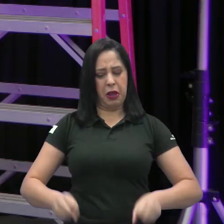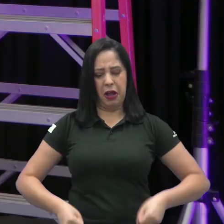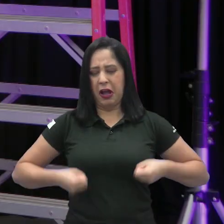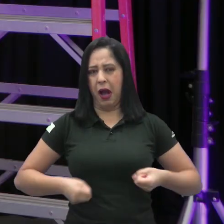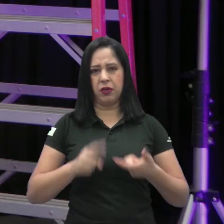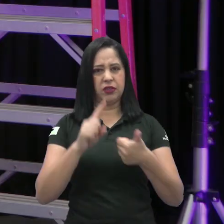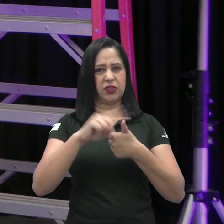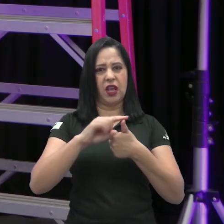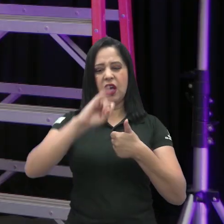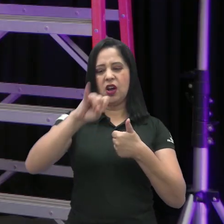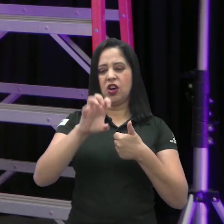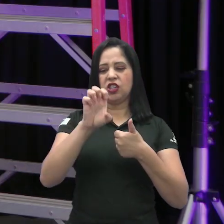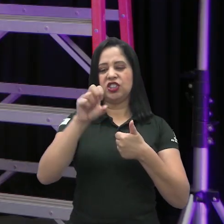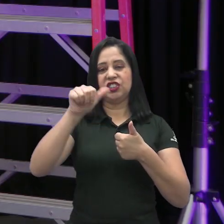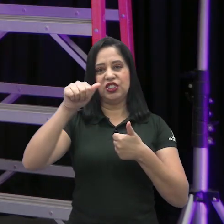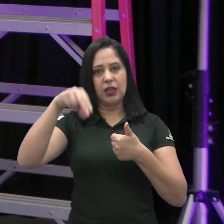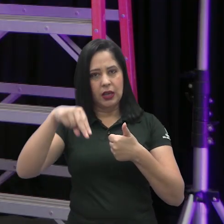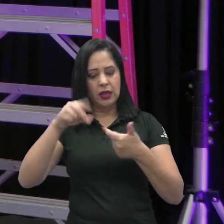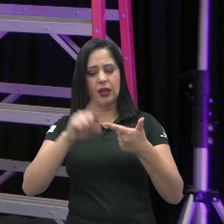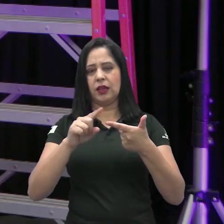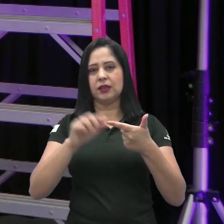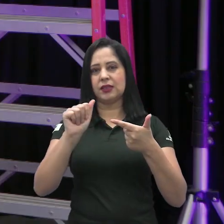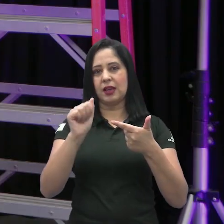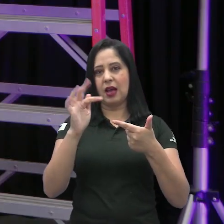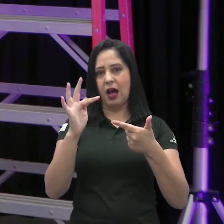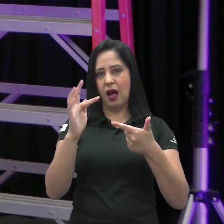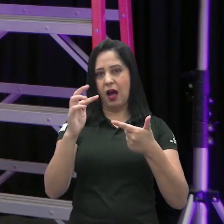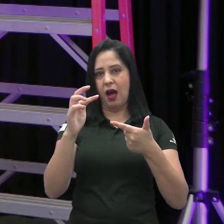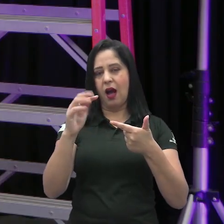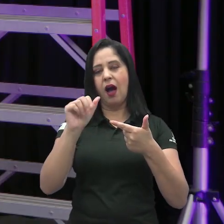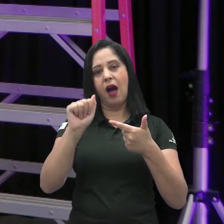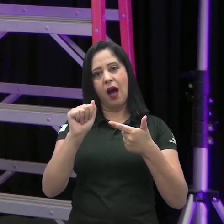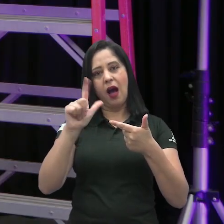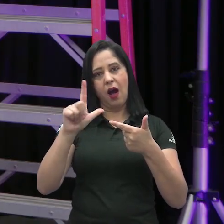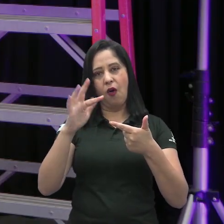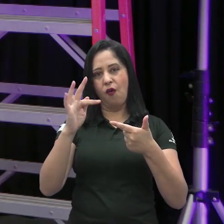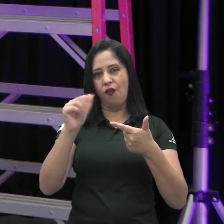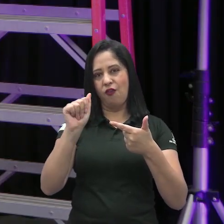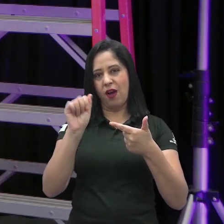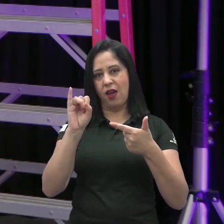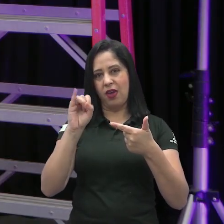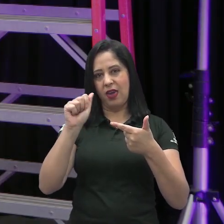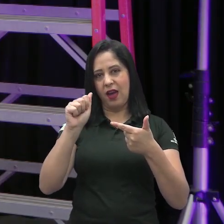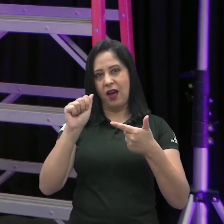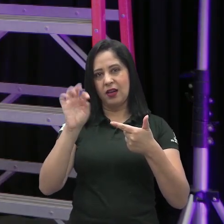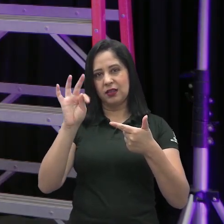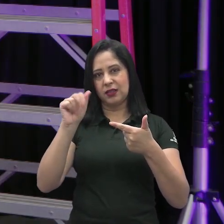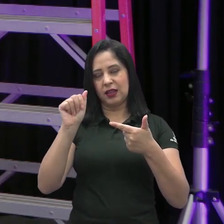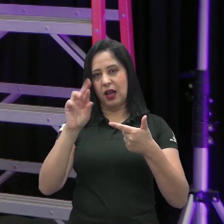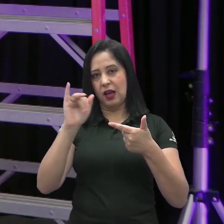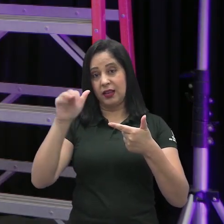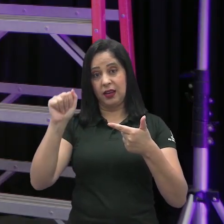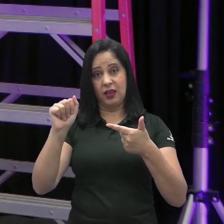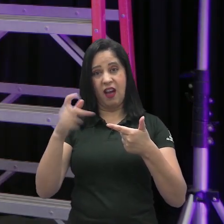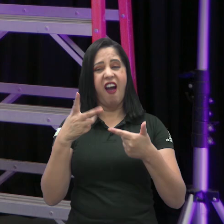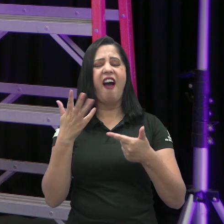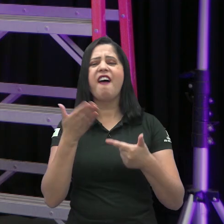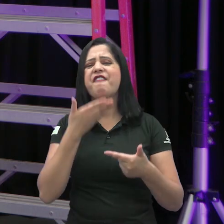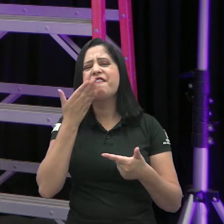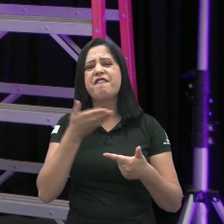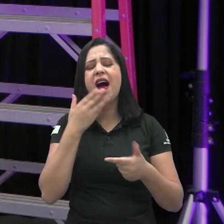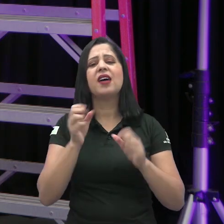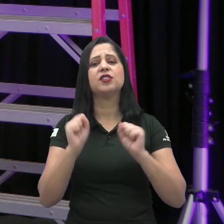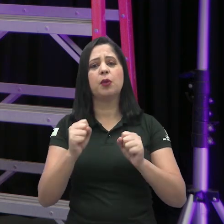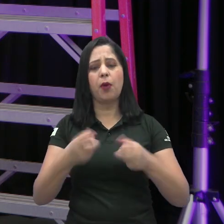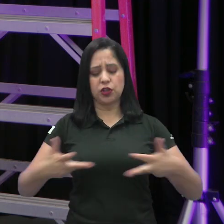calça, jeans, de alfaiataria, um tecido fluido, é bem facinho. Vou mostrar para vocês. Basicamente, é só fazer um corte